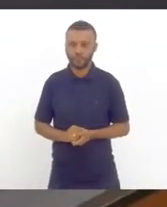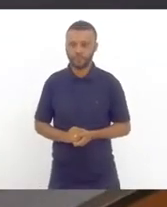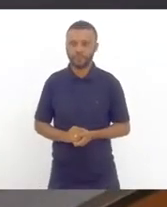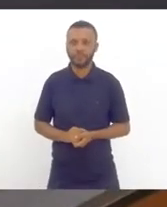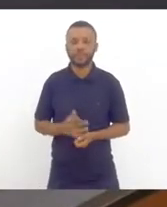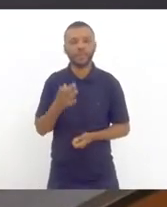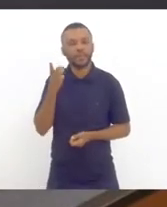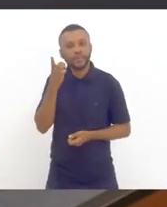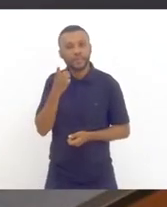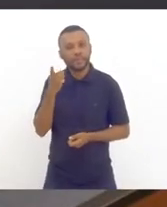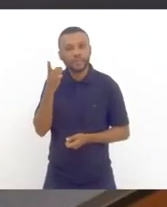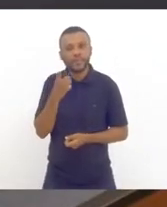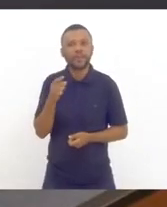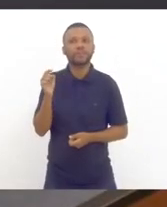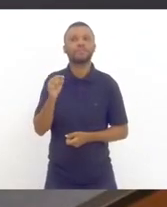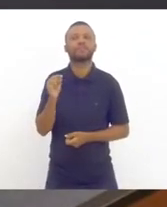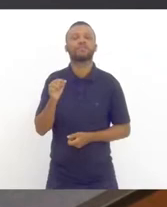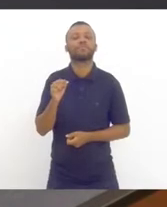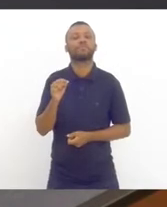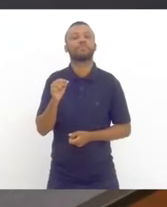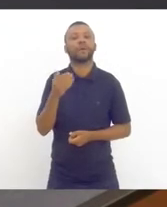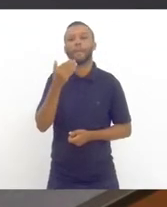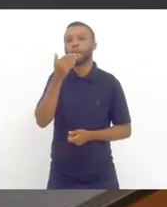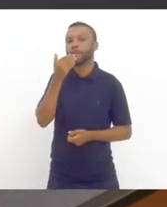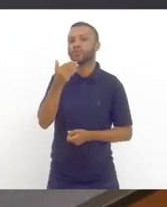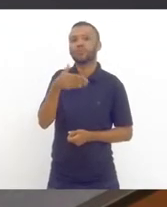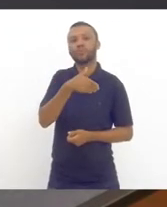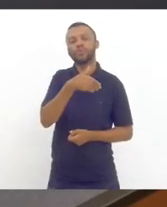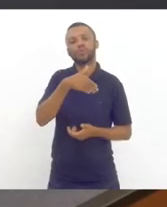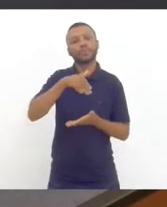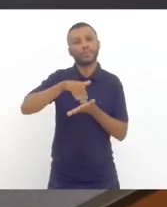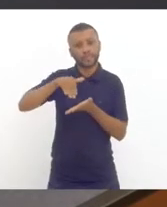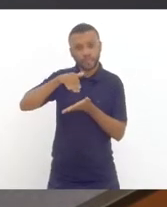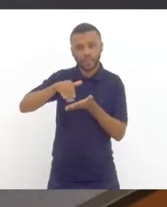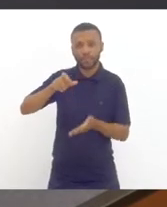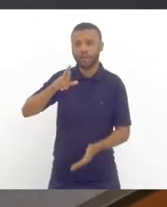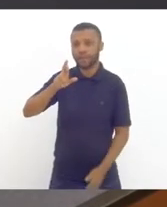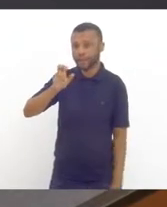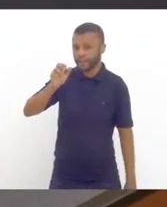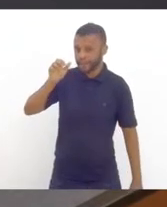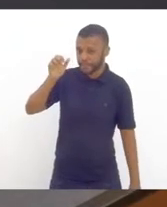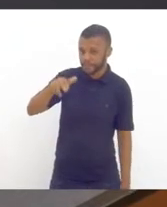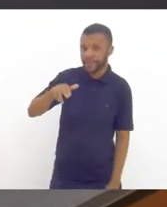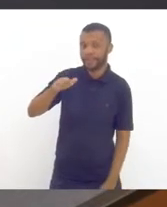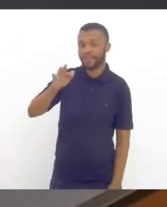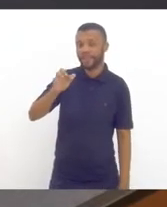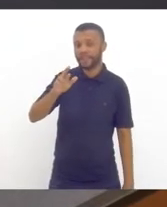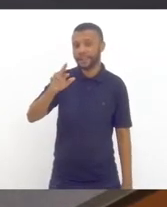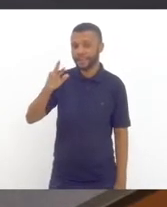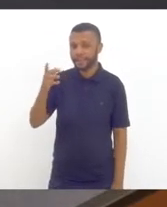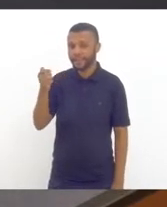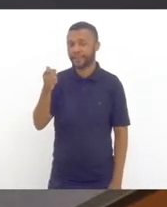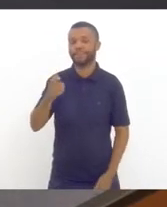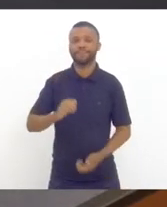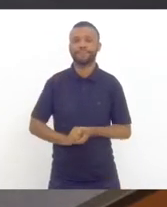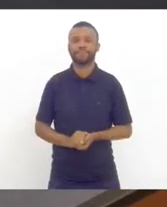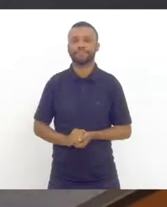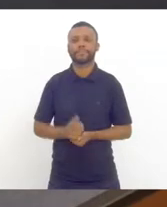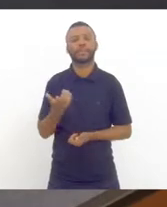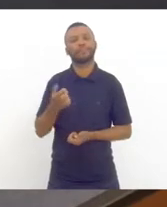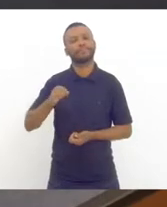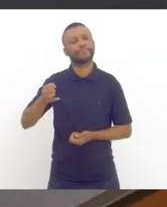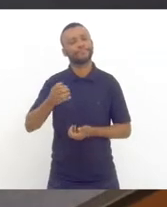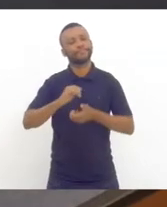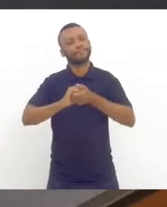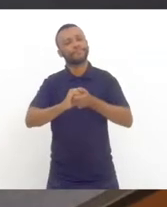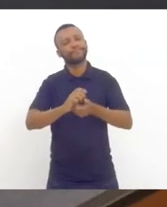Deputado Dublê, de secretário, Renan Ferreirinha. Obrigado, secretário. As horas vagas, né? Saudar o presidente deputado